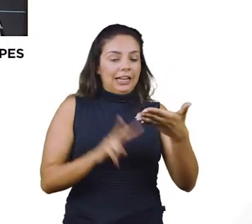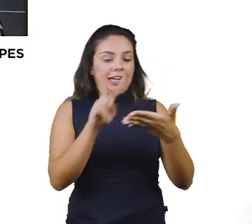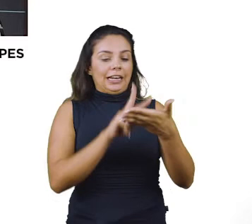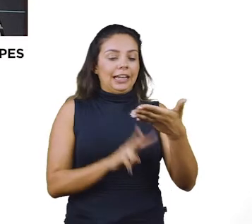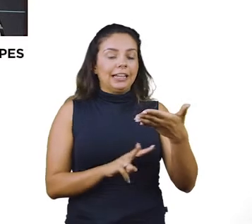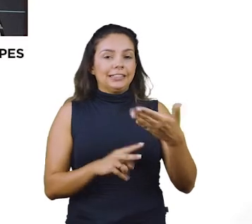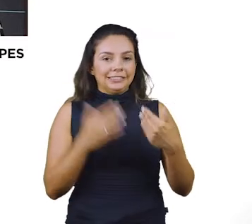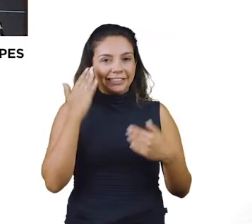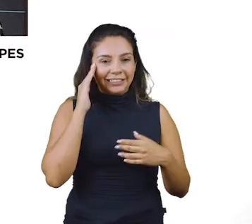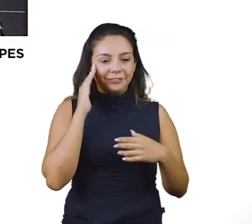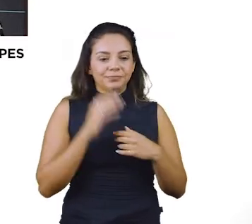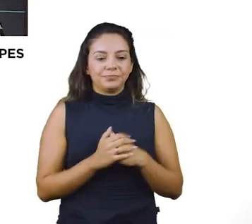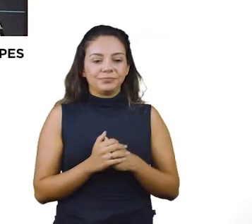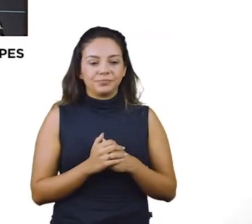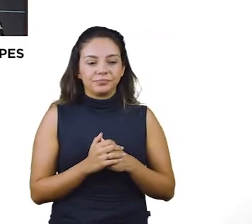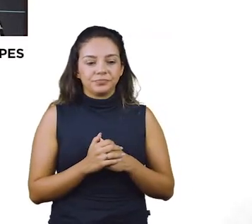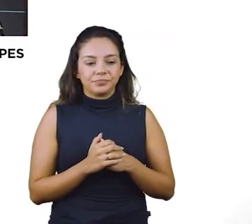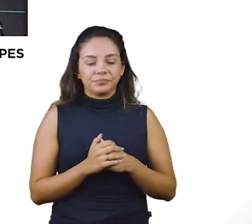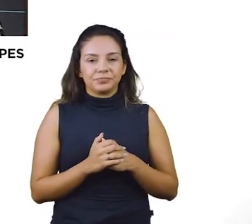E aí?